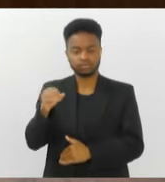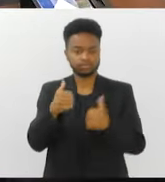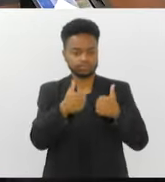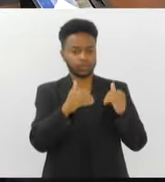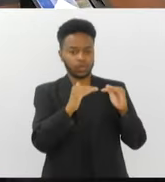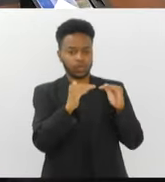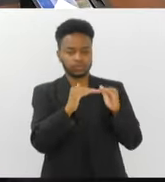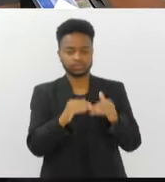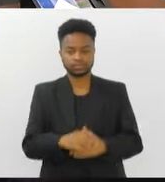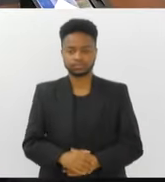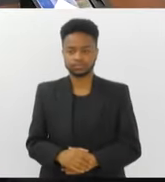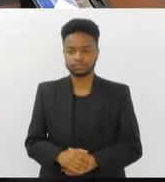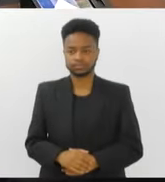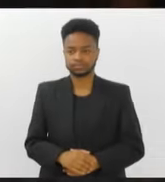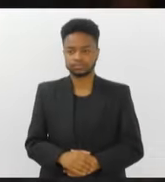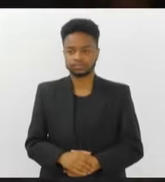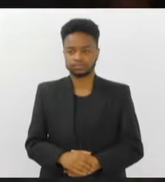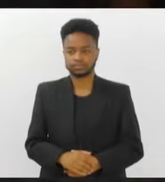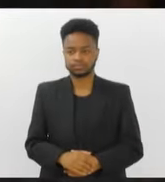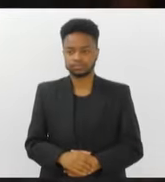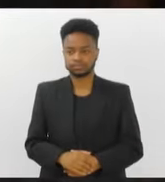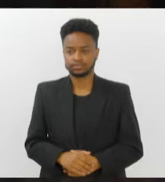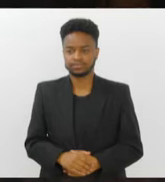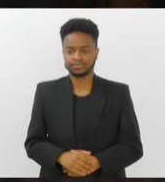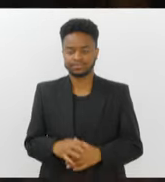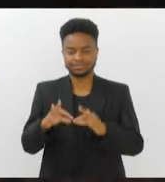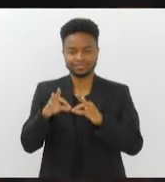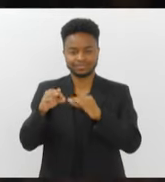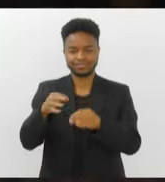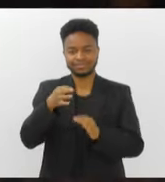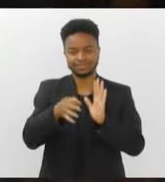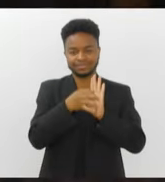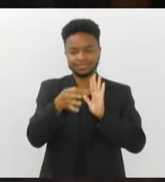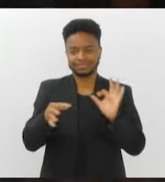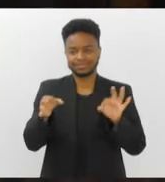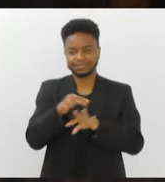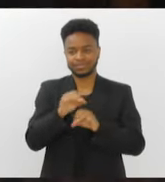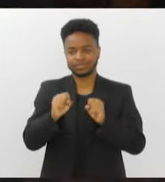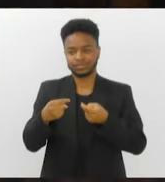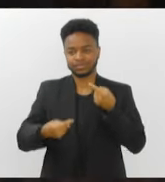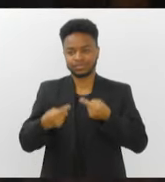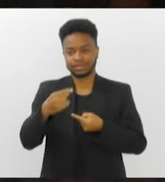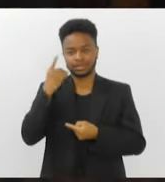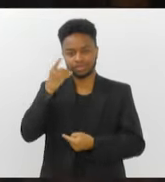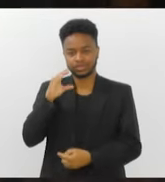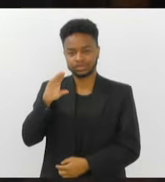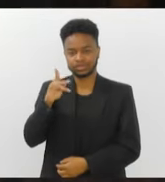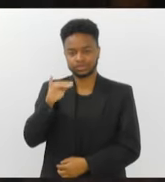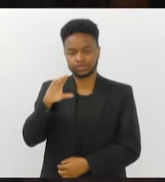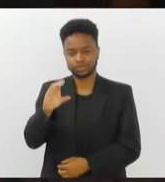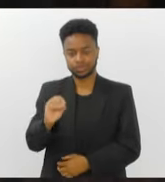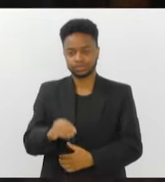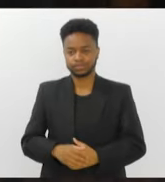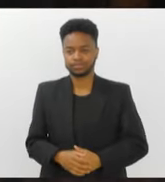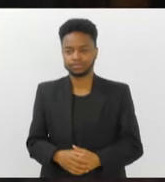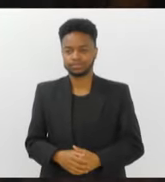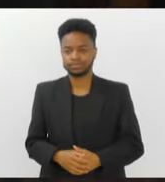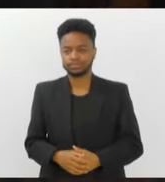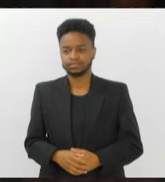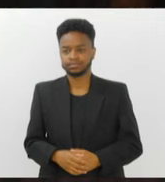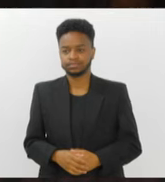Muito obrigado. Com os pareceres emitidos em discussão. Para discutir, deputado Chico Machado.